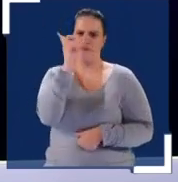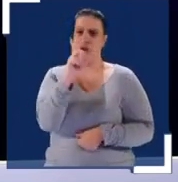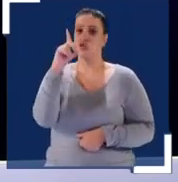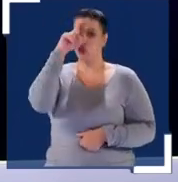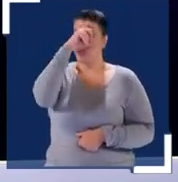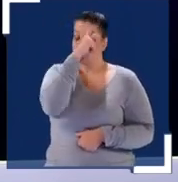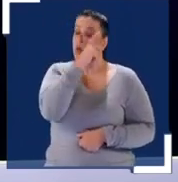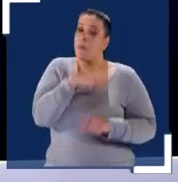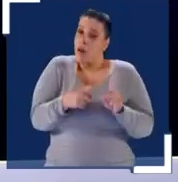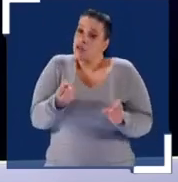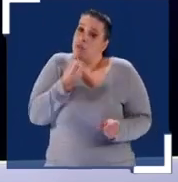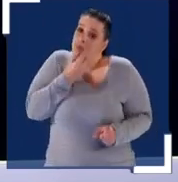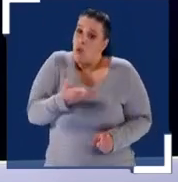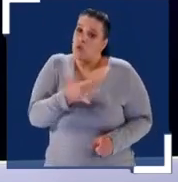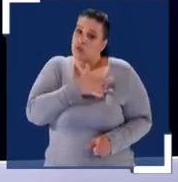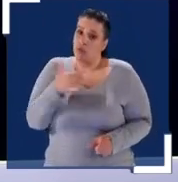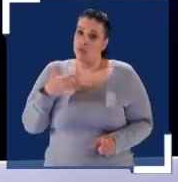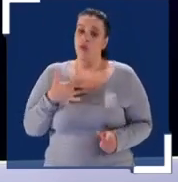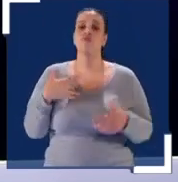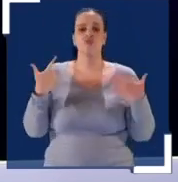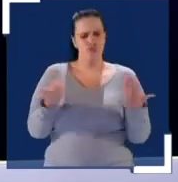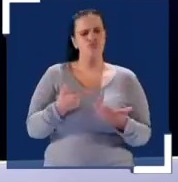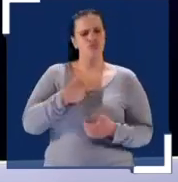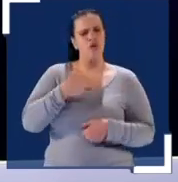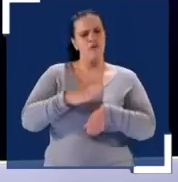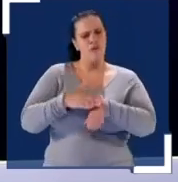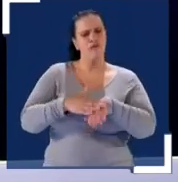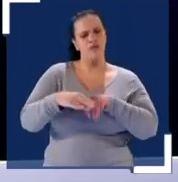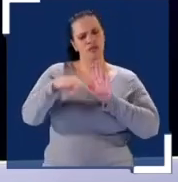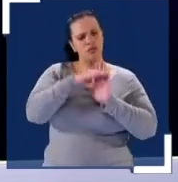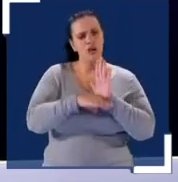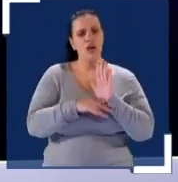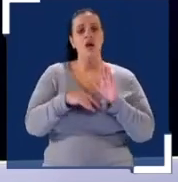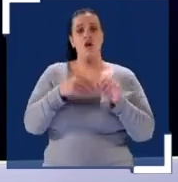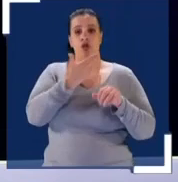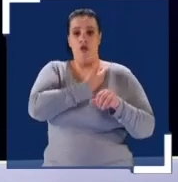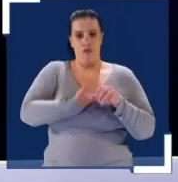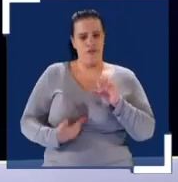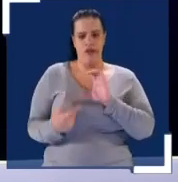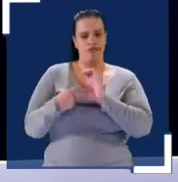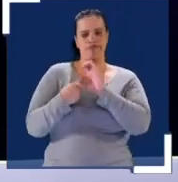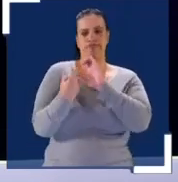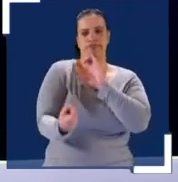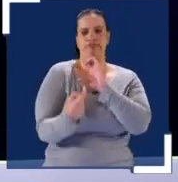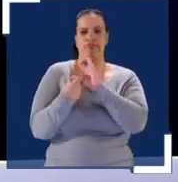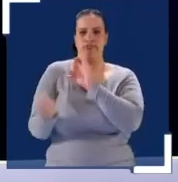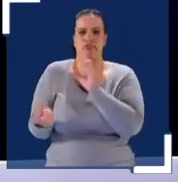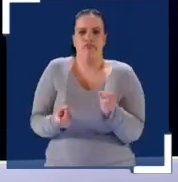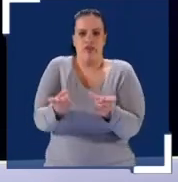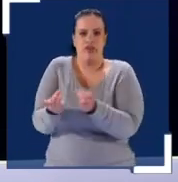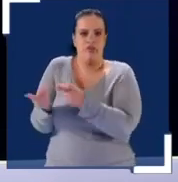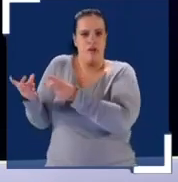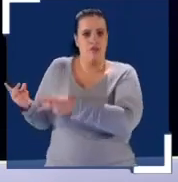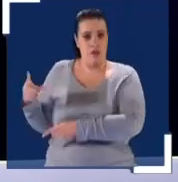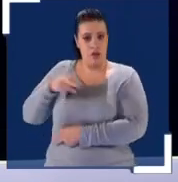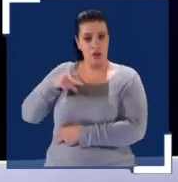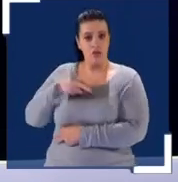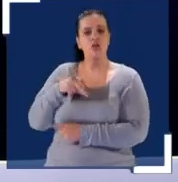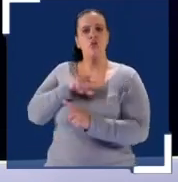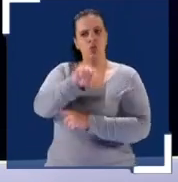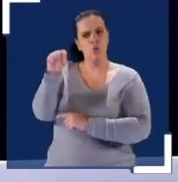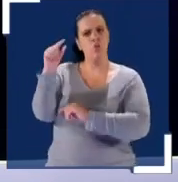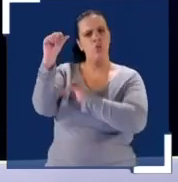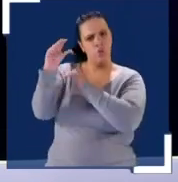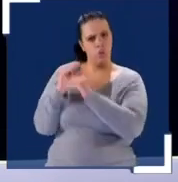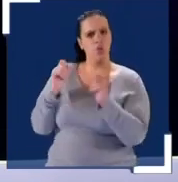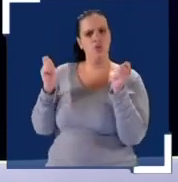bom e saudável. E é o que nós vamos fazer num amplo programa de desestatização no estado de São Paulo. E vamos atrair, sim, estes investidores. No